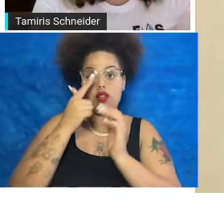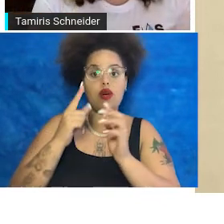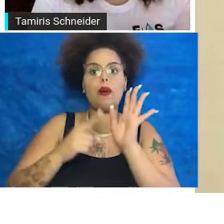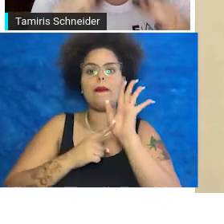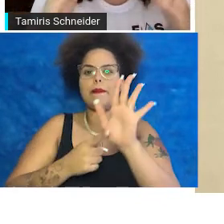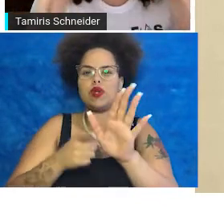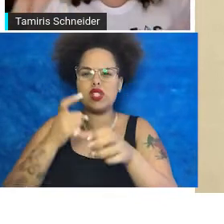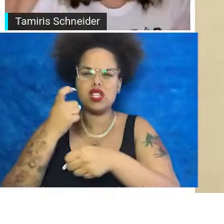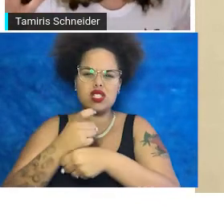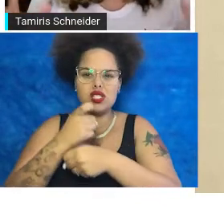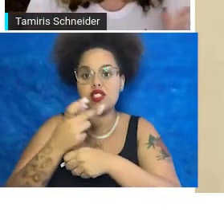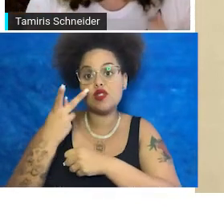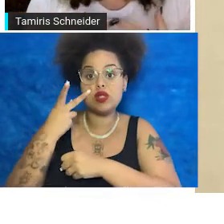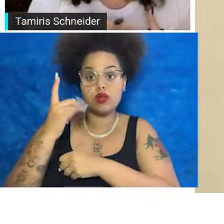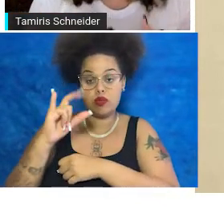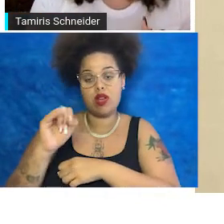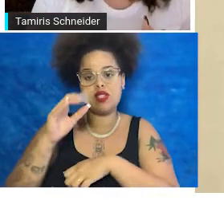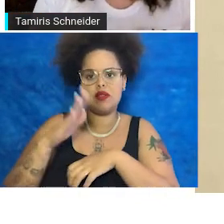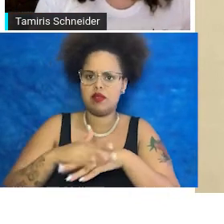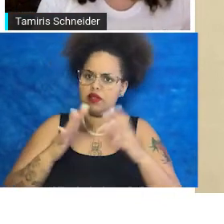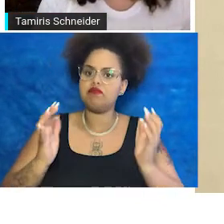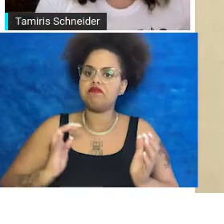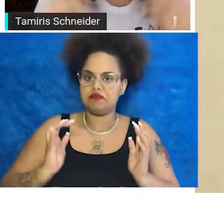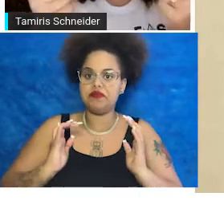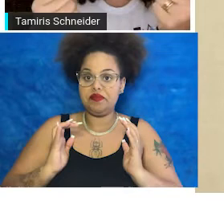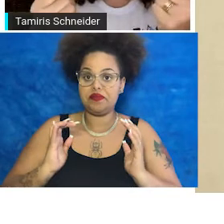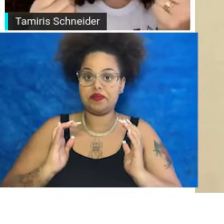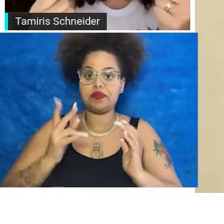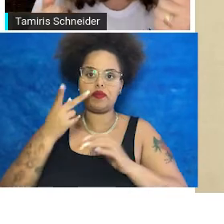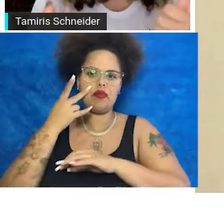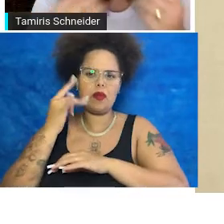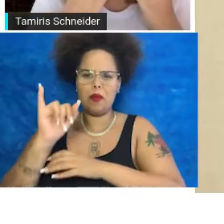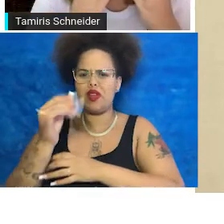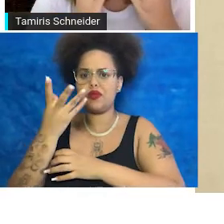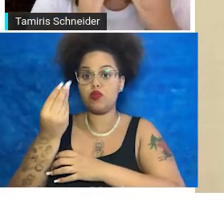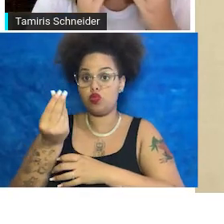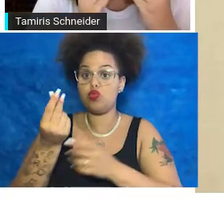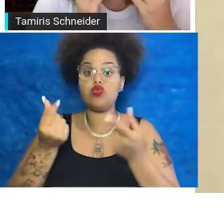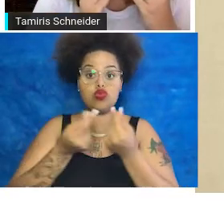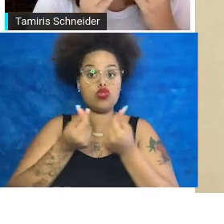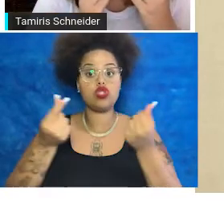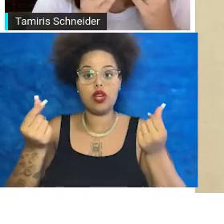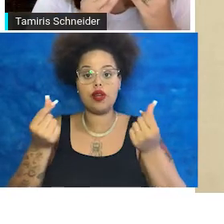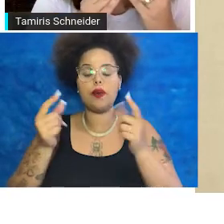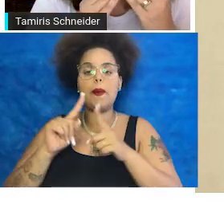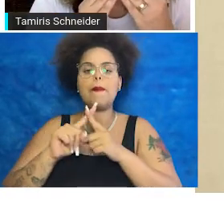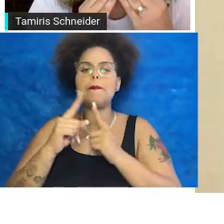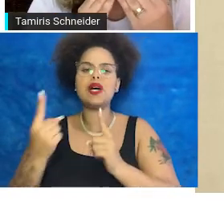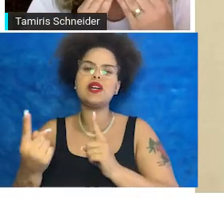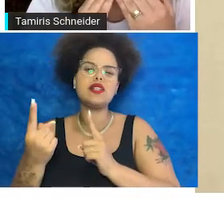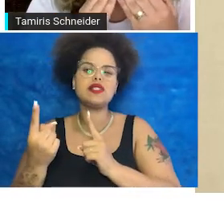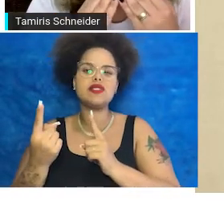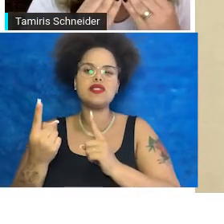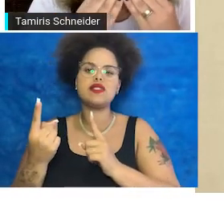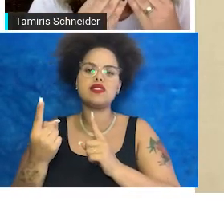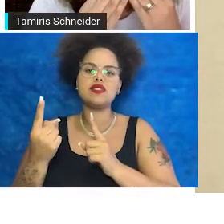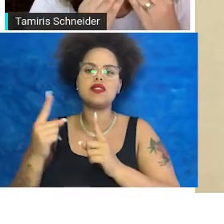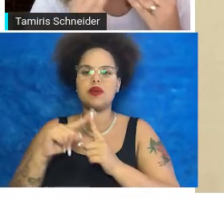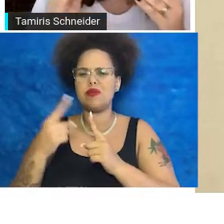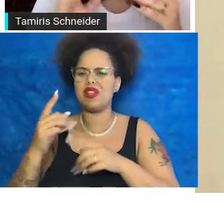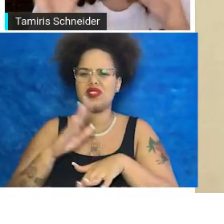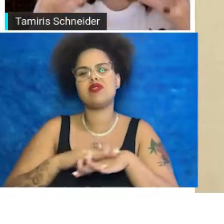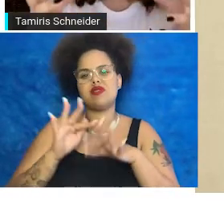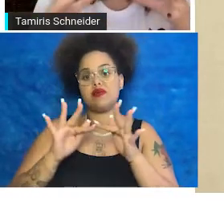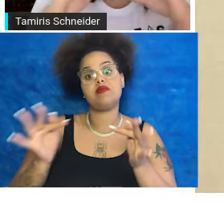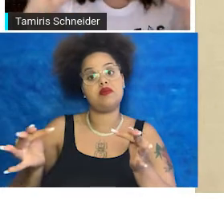dos pais, aquela coisa mais classuda mesmo, assim, né? Pais com muito dinheiro, mas com uma coisa mais